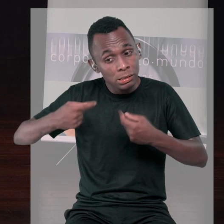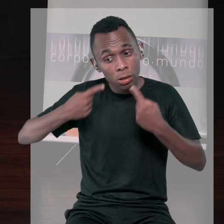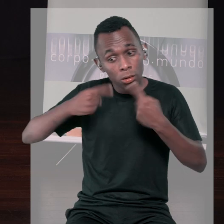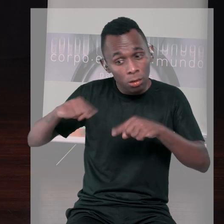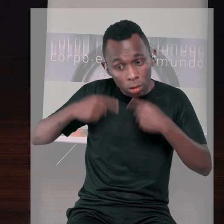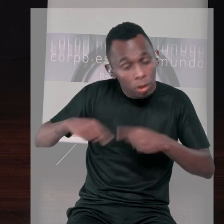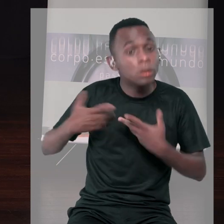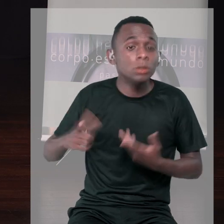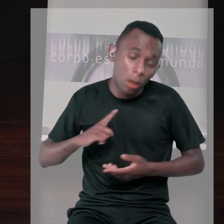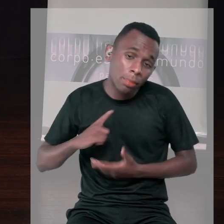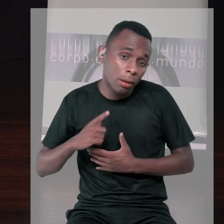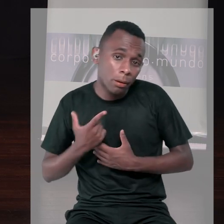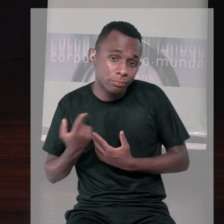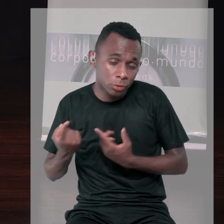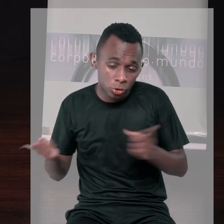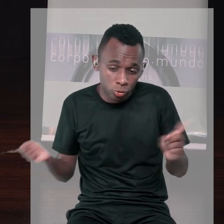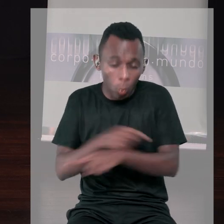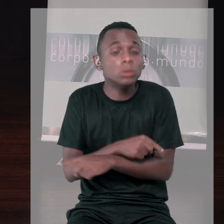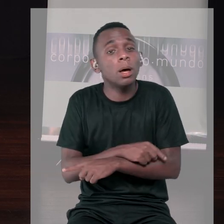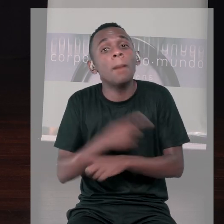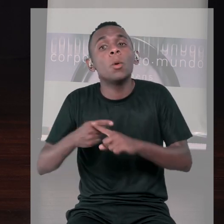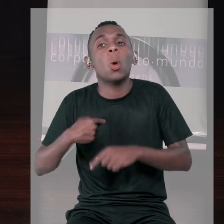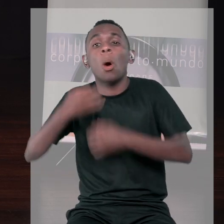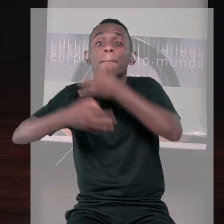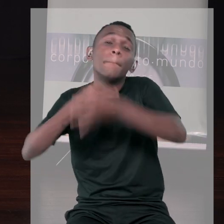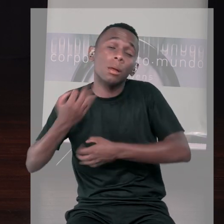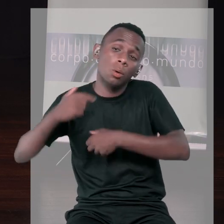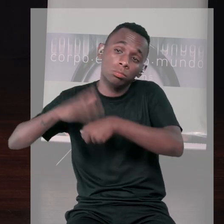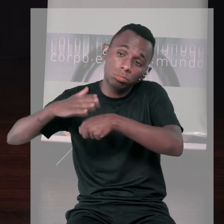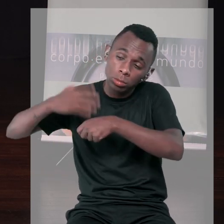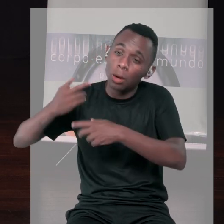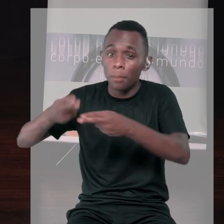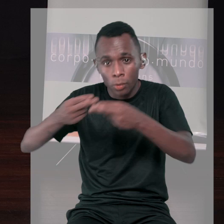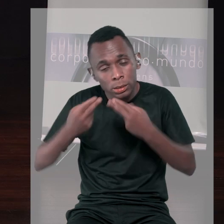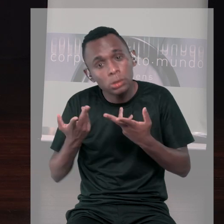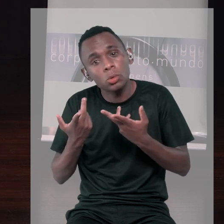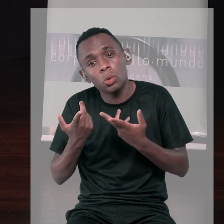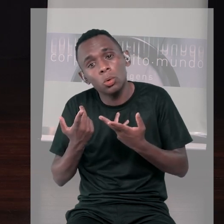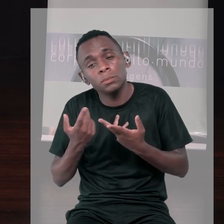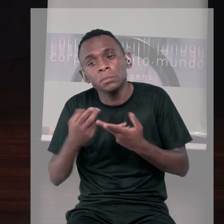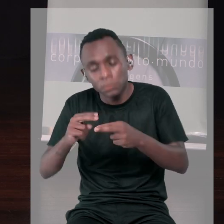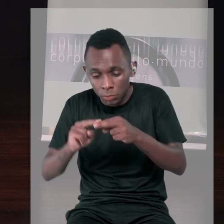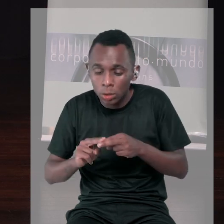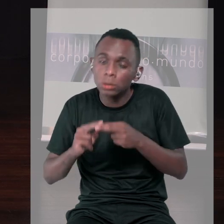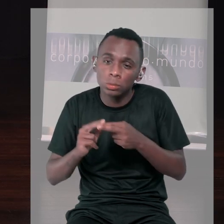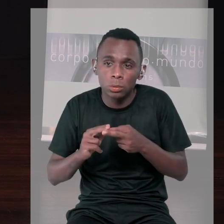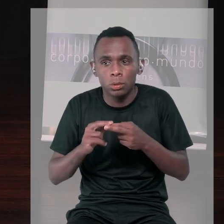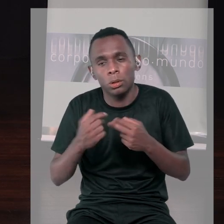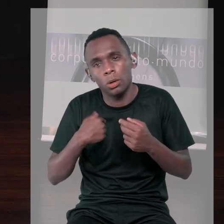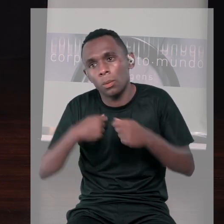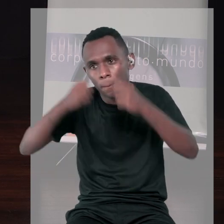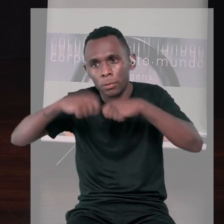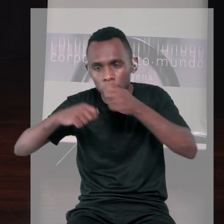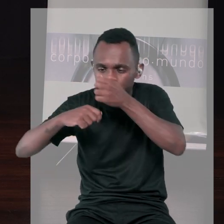é uma posição. A partir daí é que a gente tem que ver, por exemplo, muito modestamente, o que eu fui capaz de apresentar para vocês hoje, se para